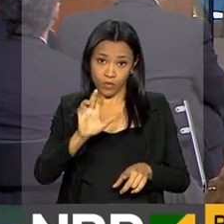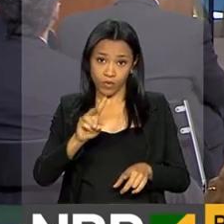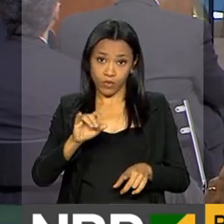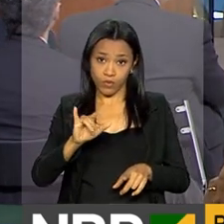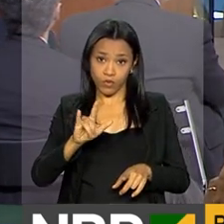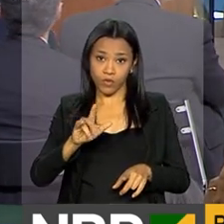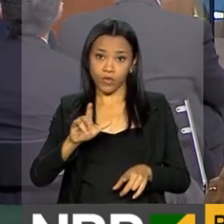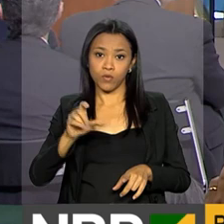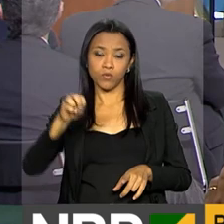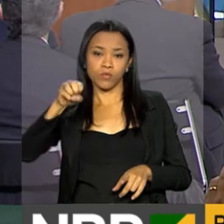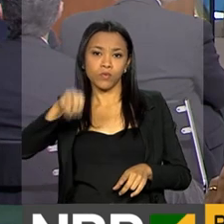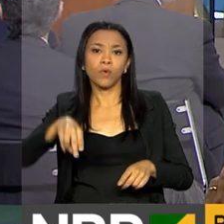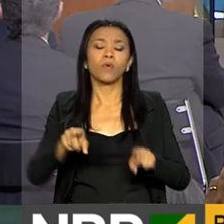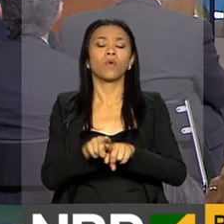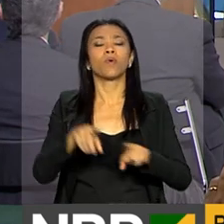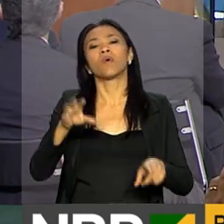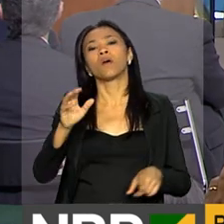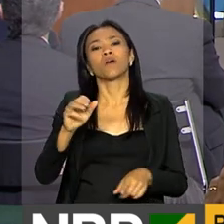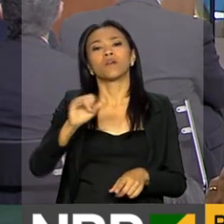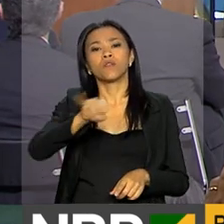Bezerra, Zé Augusto Nalim.